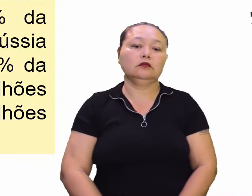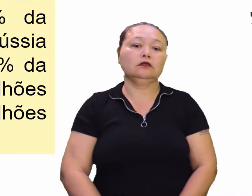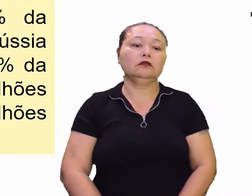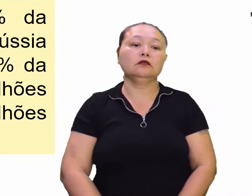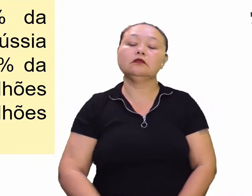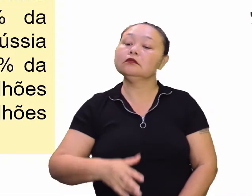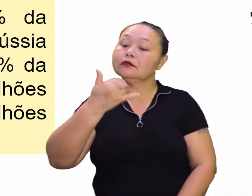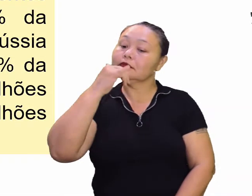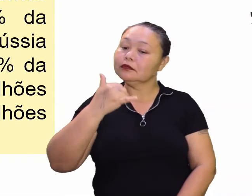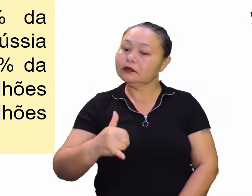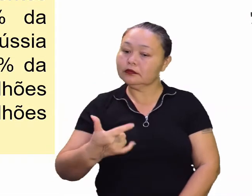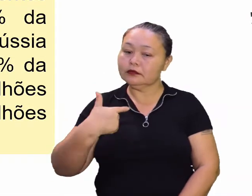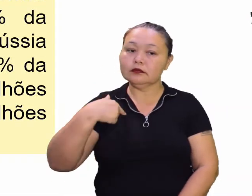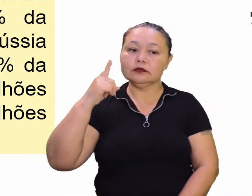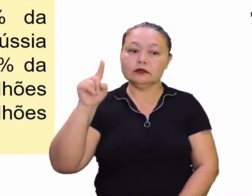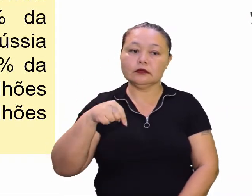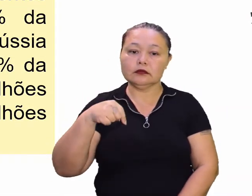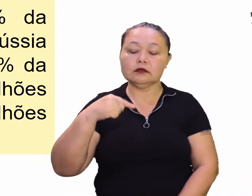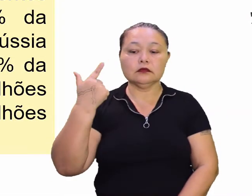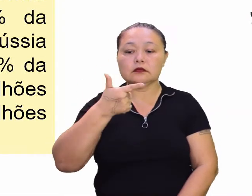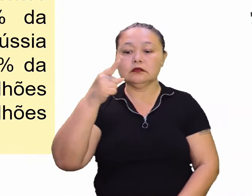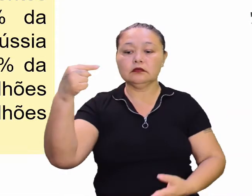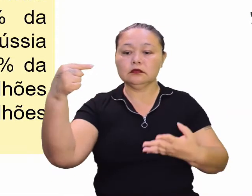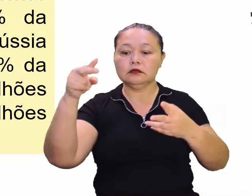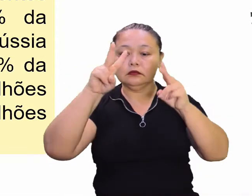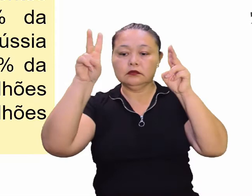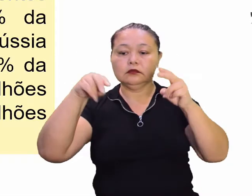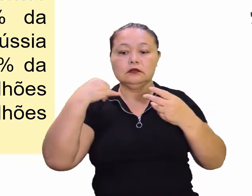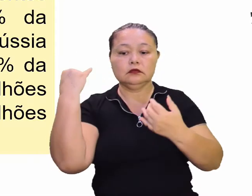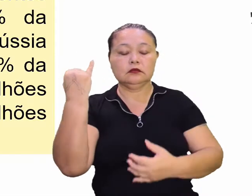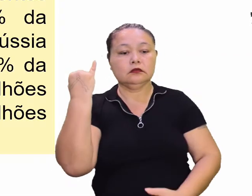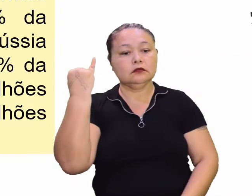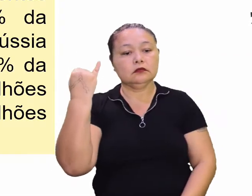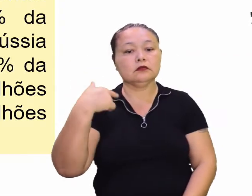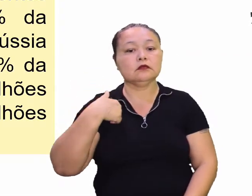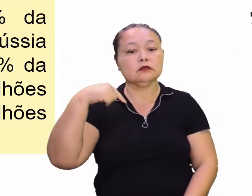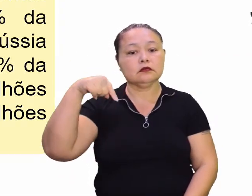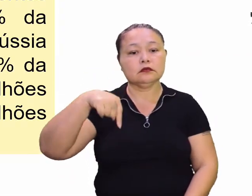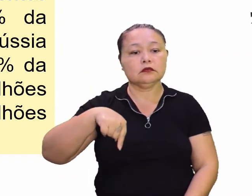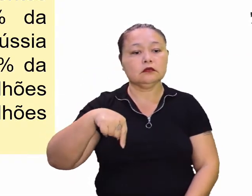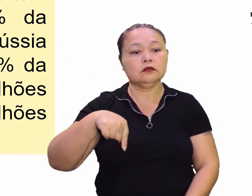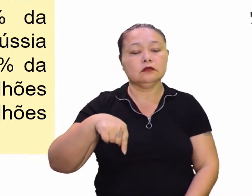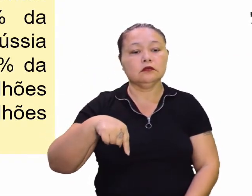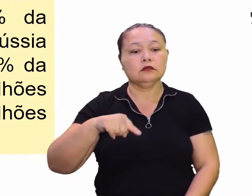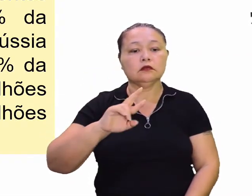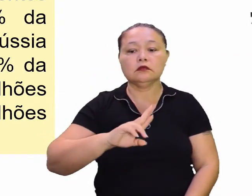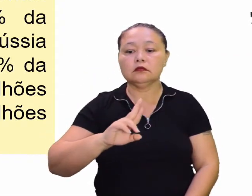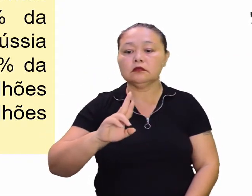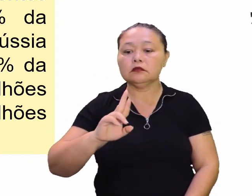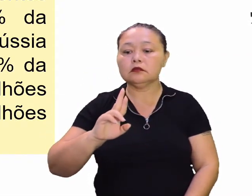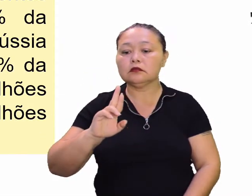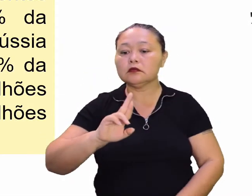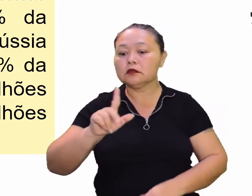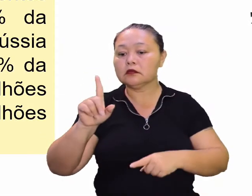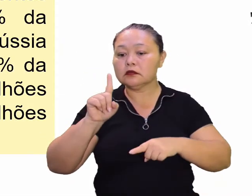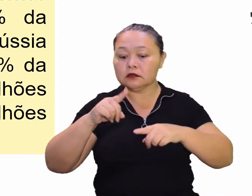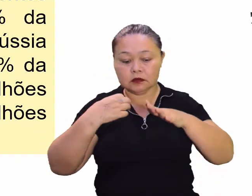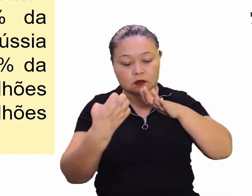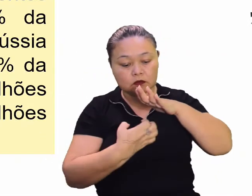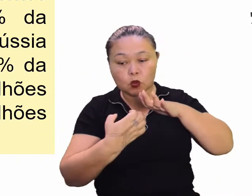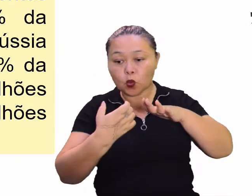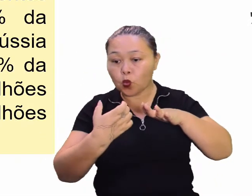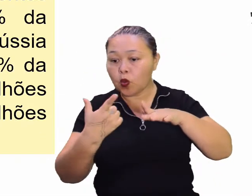A demanda energética é um outro assunto importante para tratar. Com certeza. Não há produção